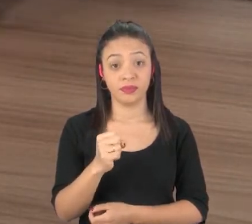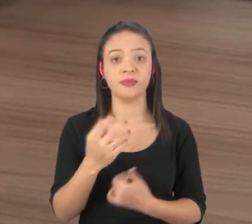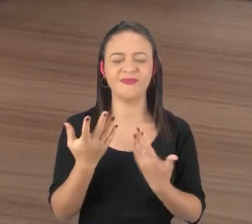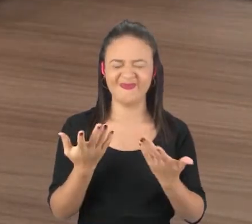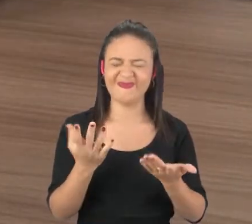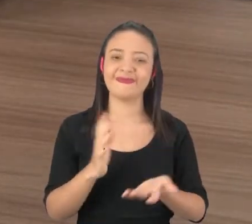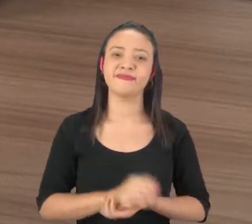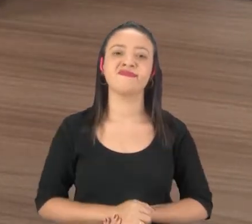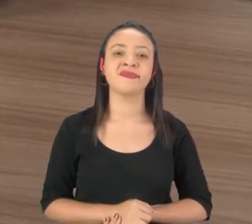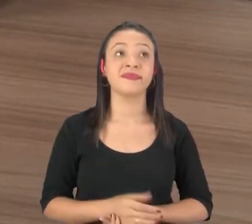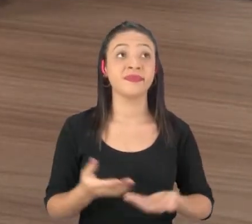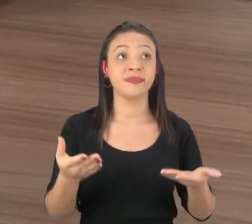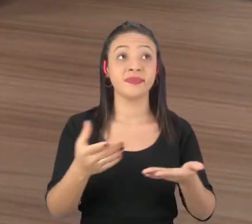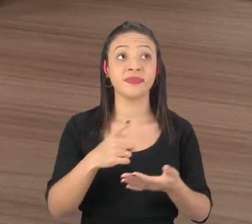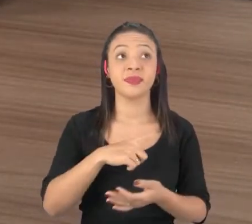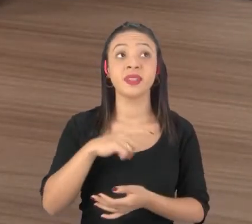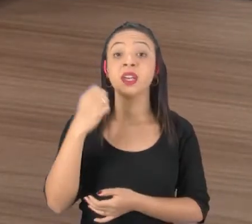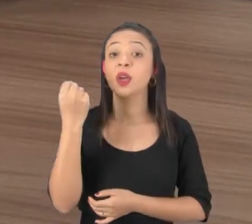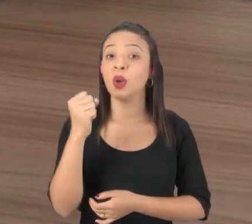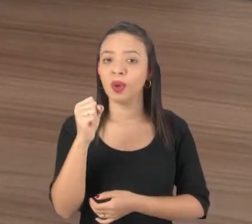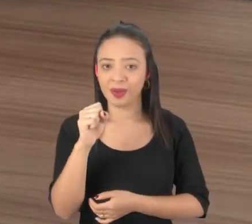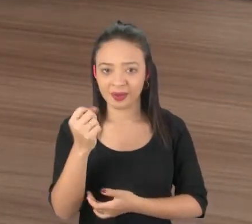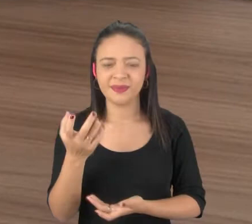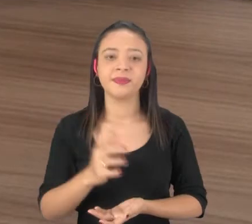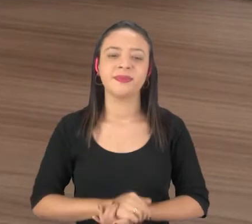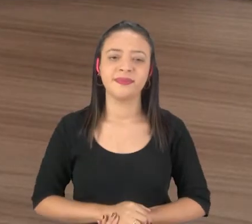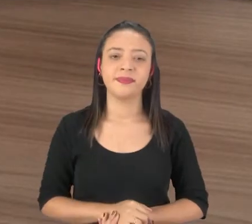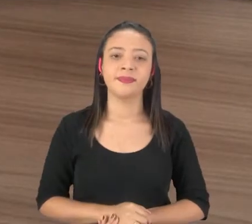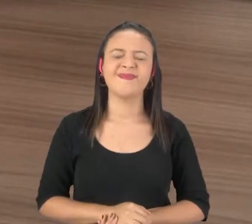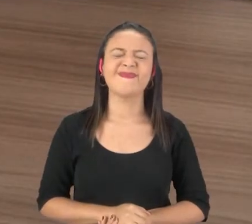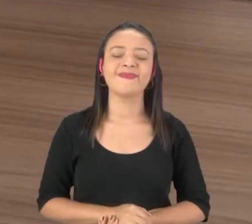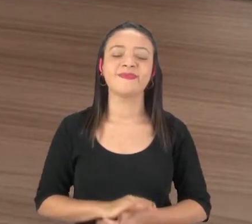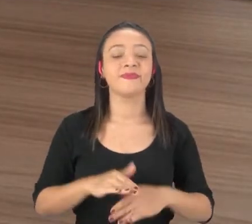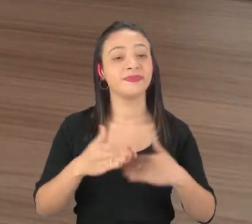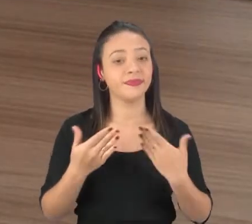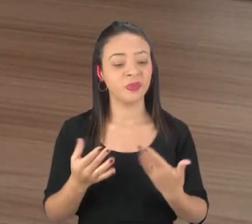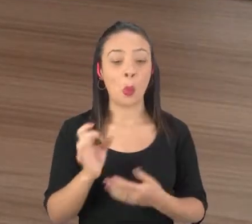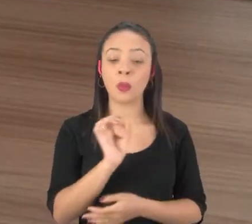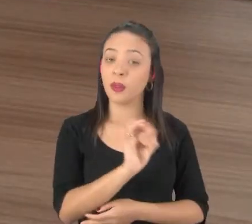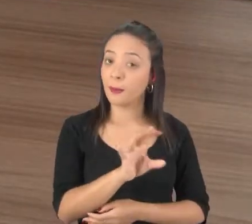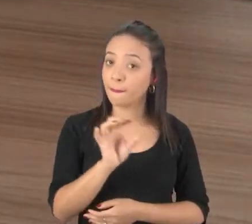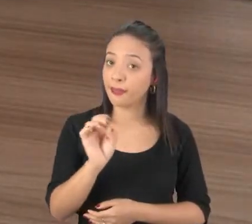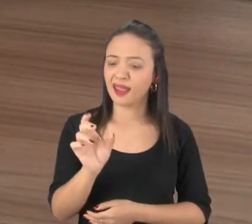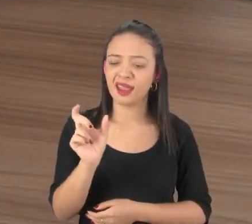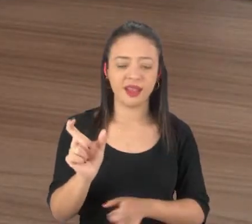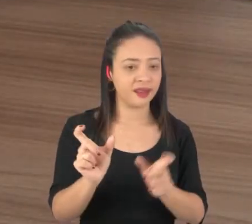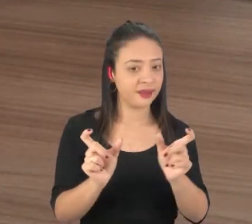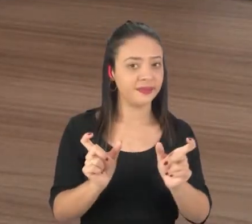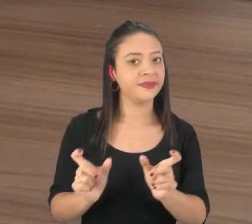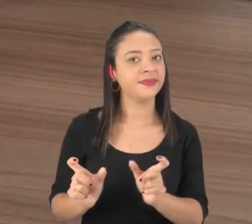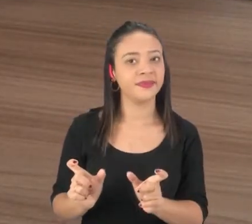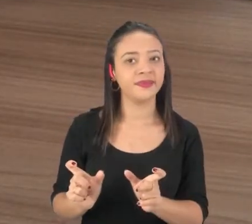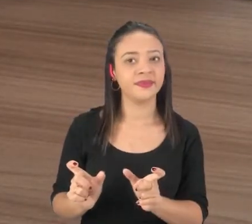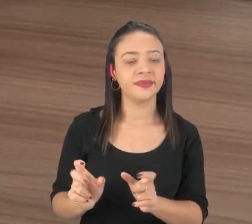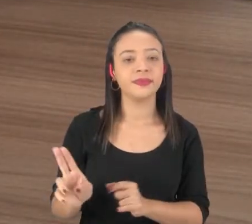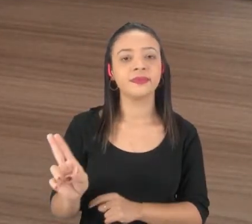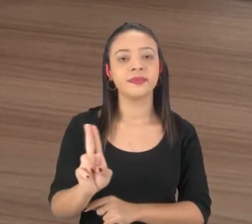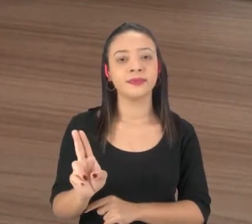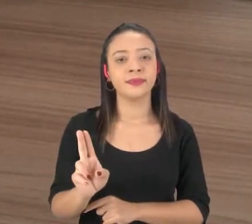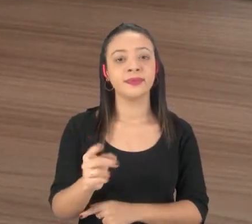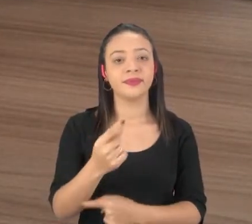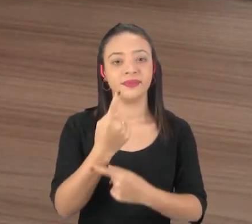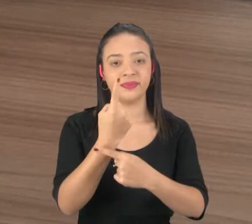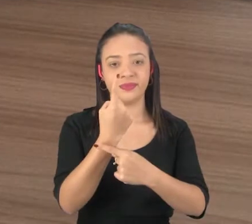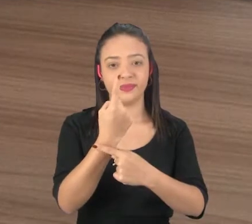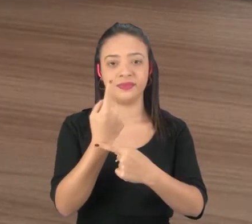oito Fiquei agora com oito partes e cada uma Faz parte dessa daqui eu vou